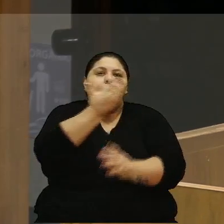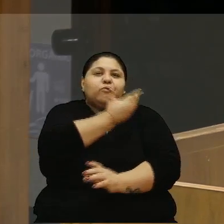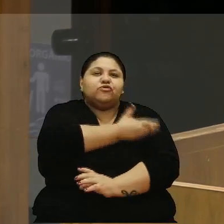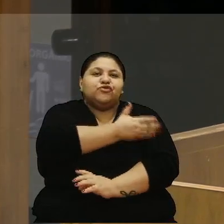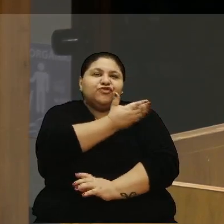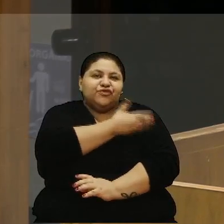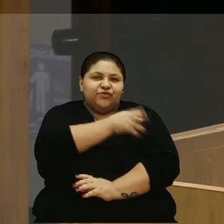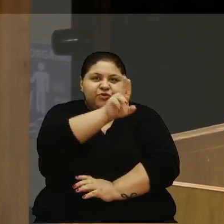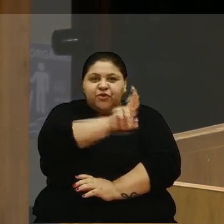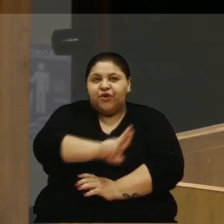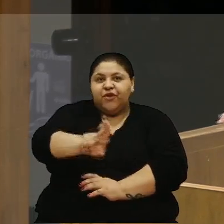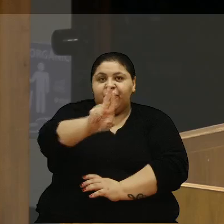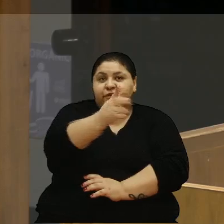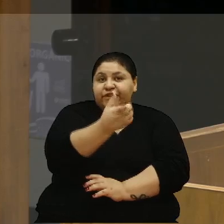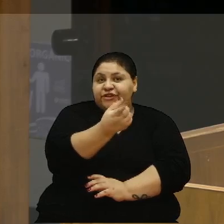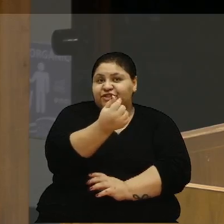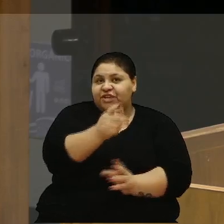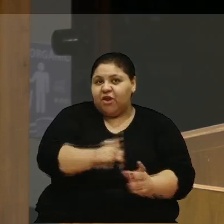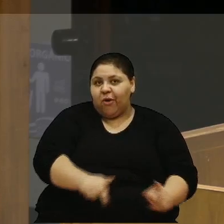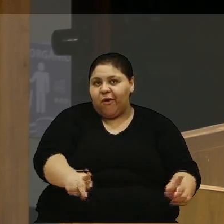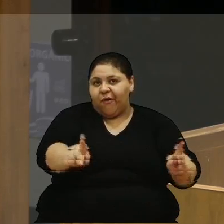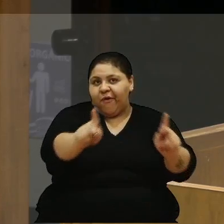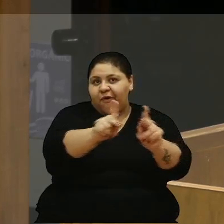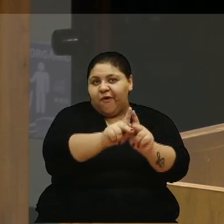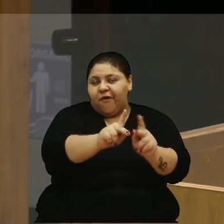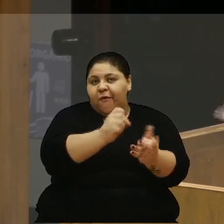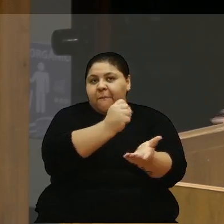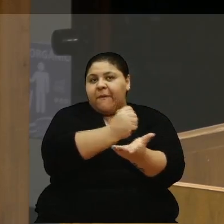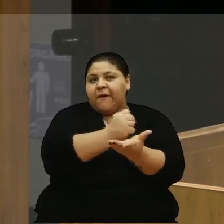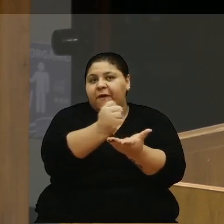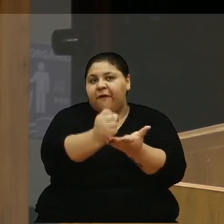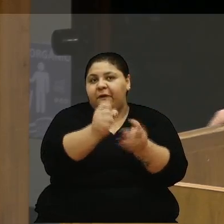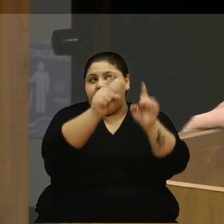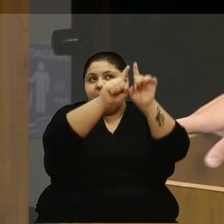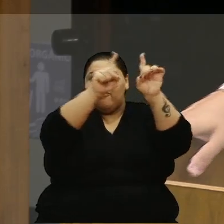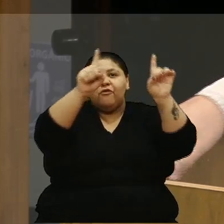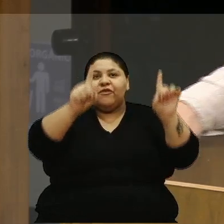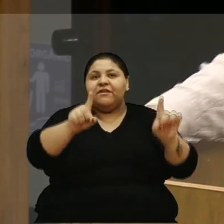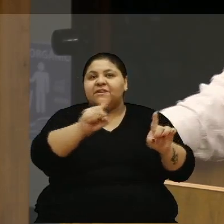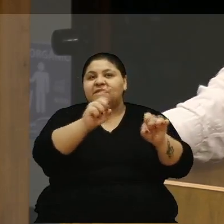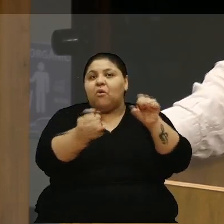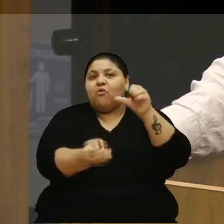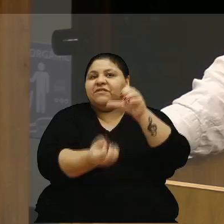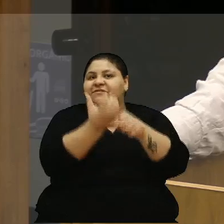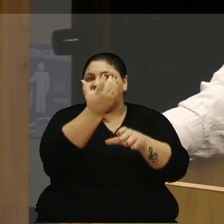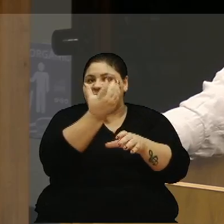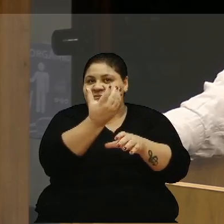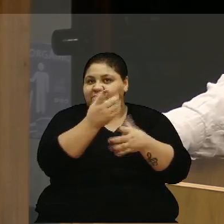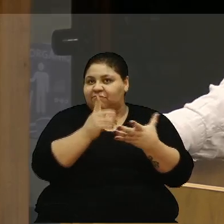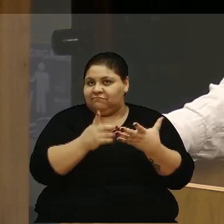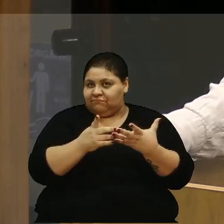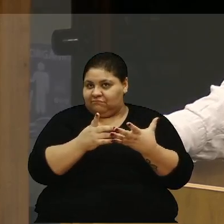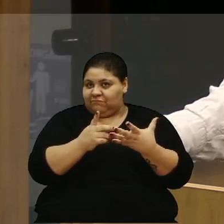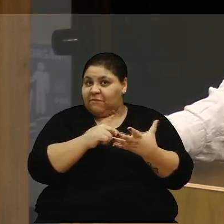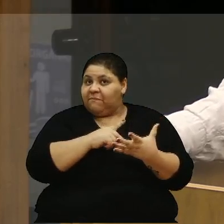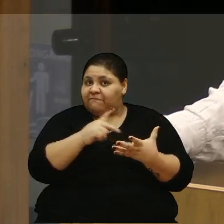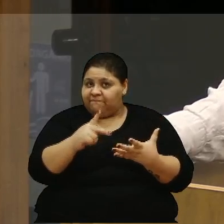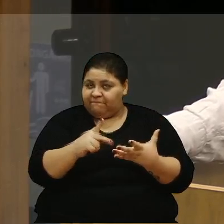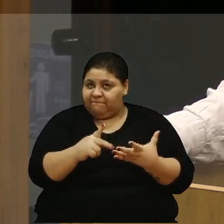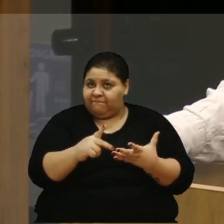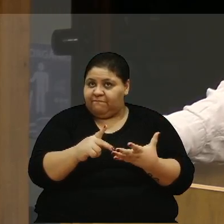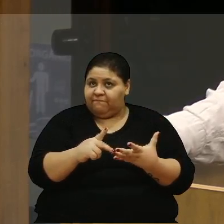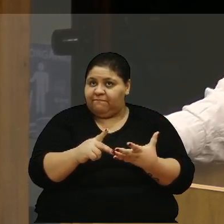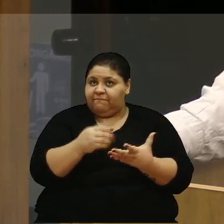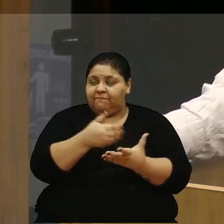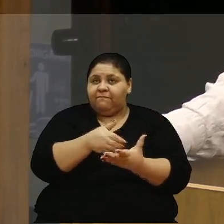de utilizar dinheiro público para contratar funcionário fantasma. Hugo Motta, presidente, foi indiciado